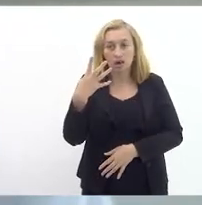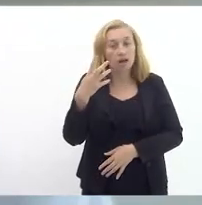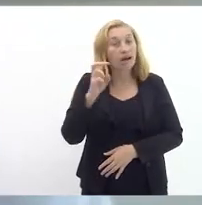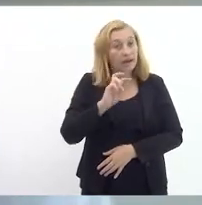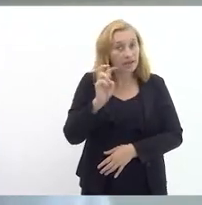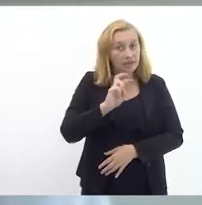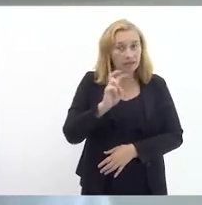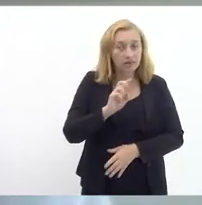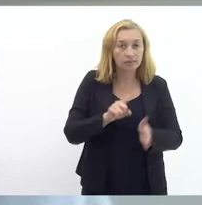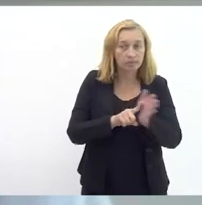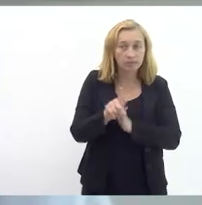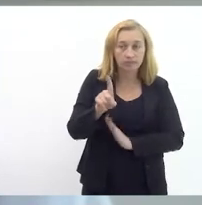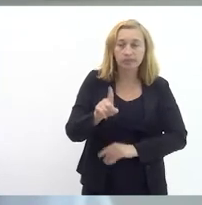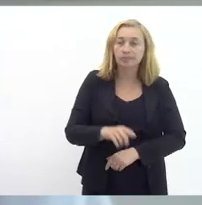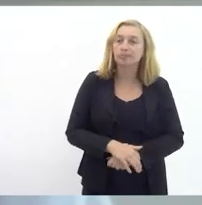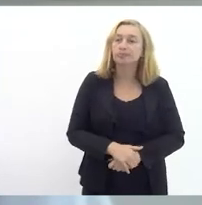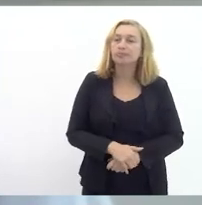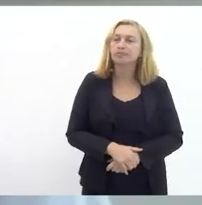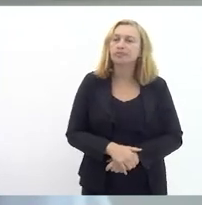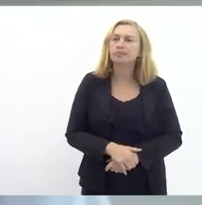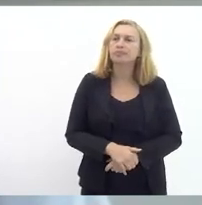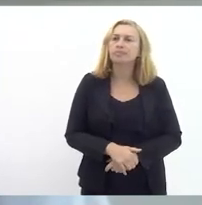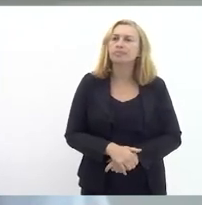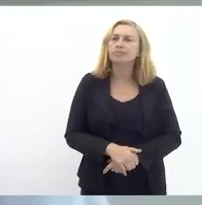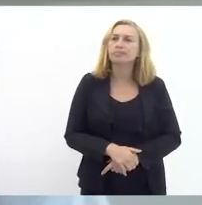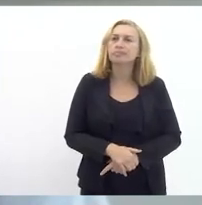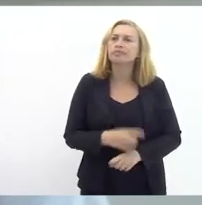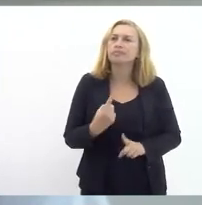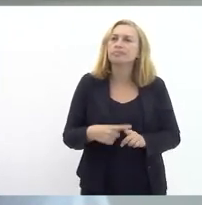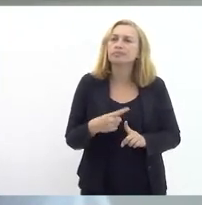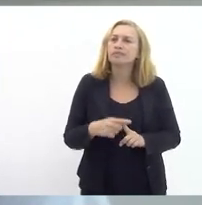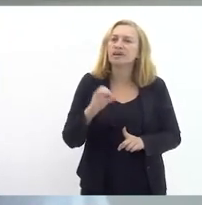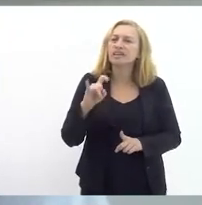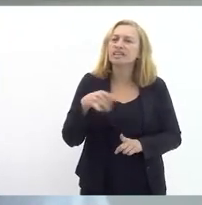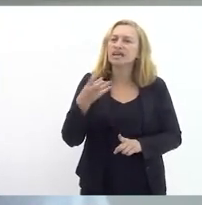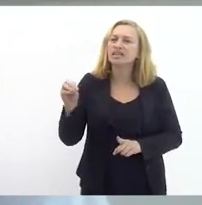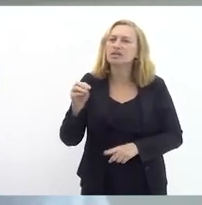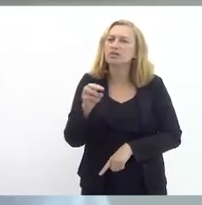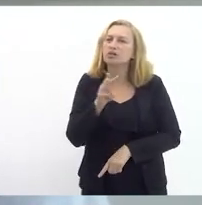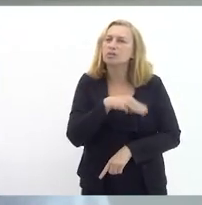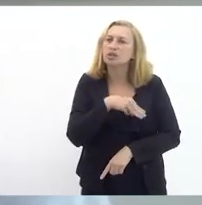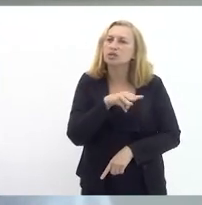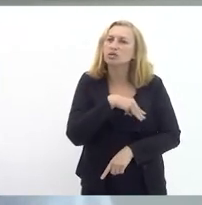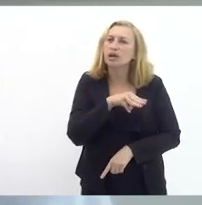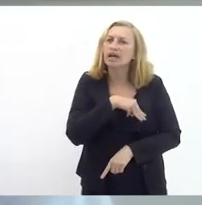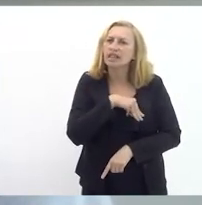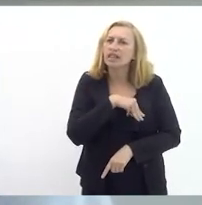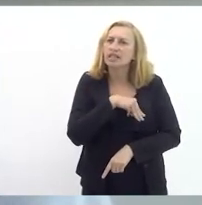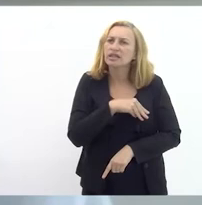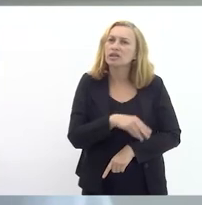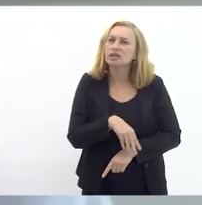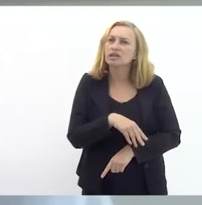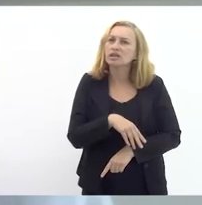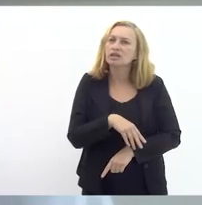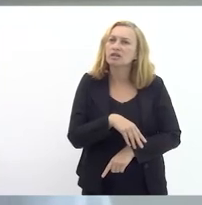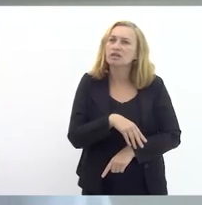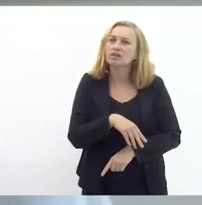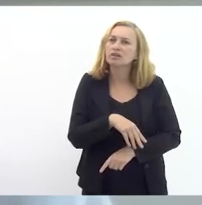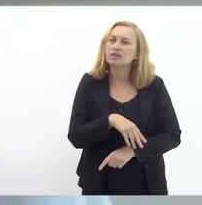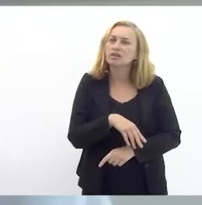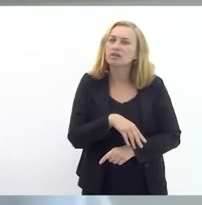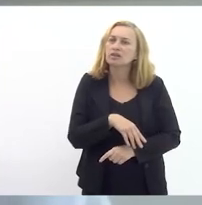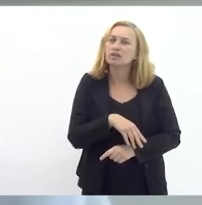quinta pergunta, melhor dizendo, por que a estação de Madureira está com